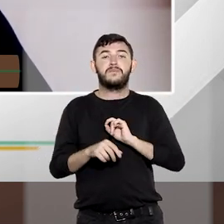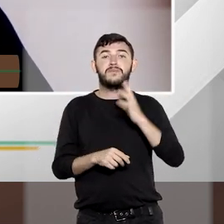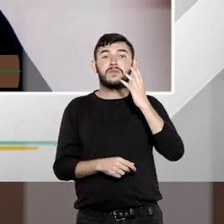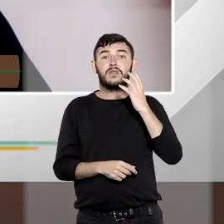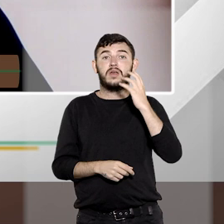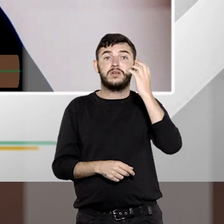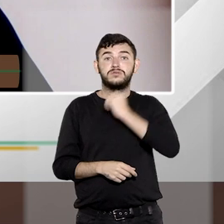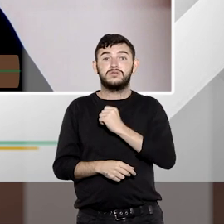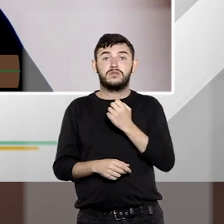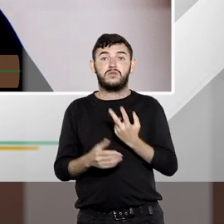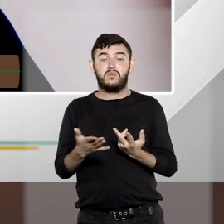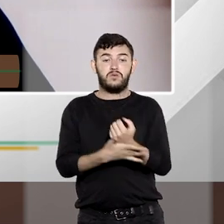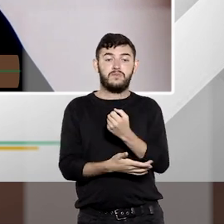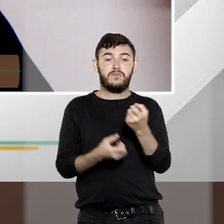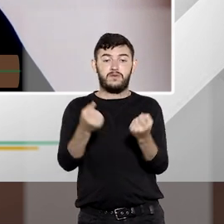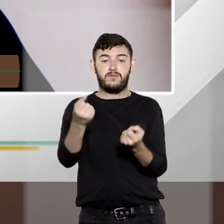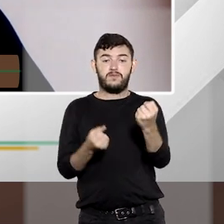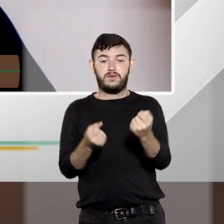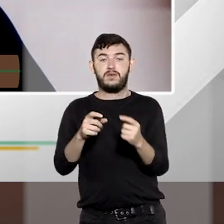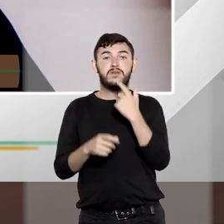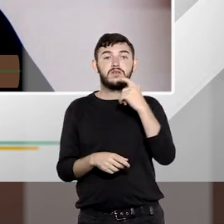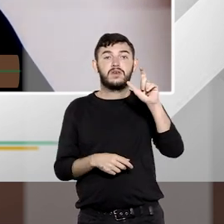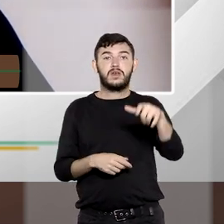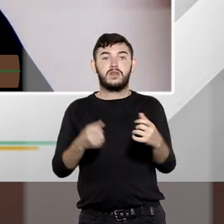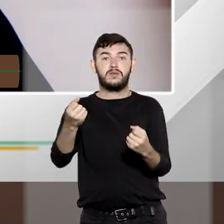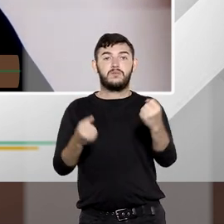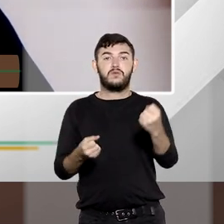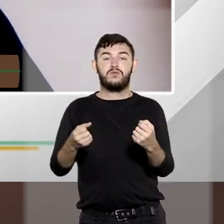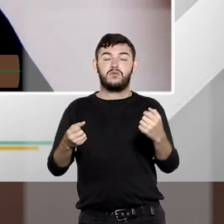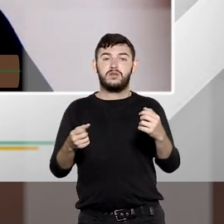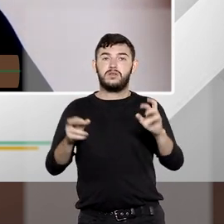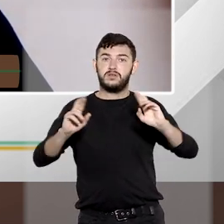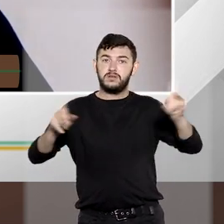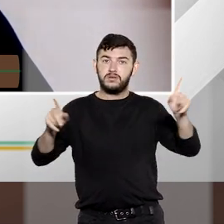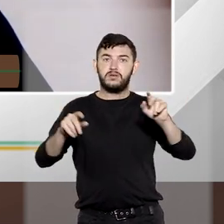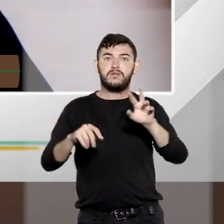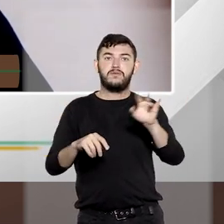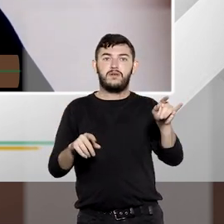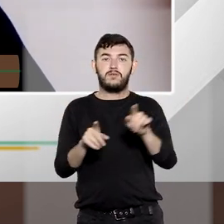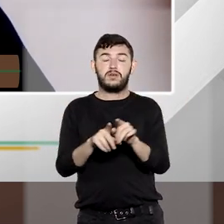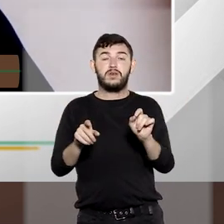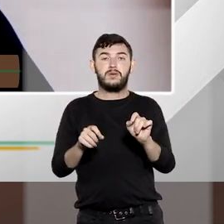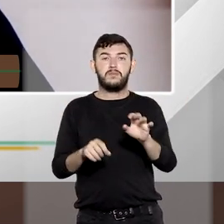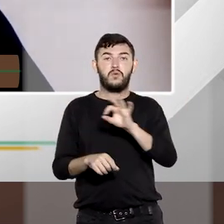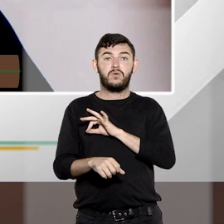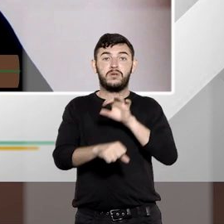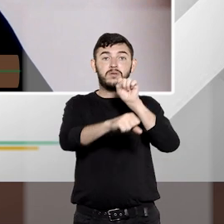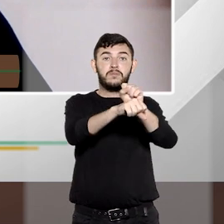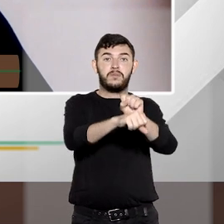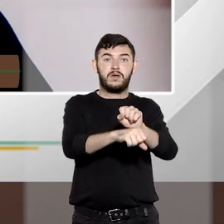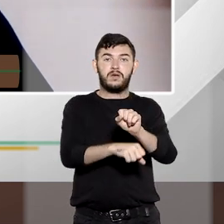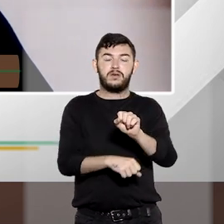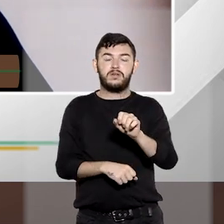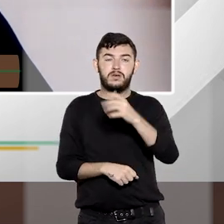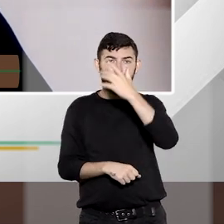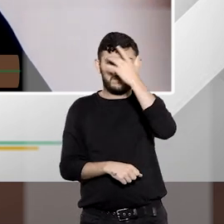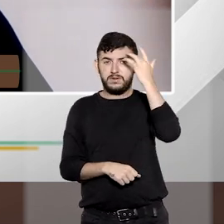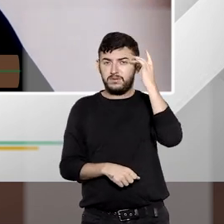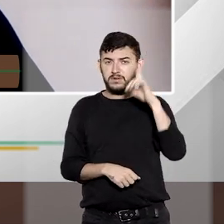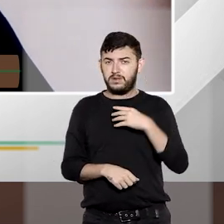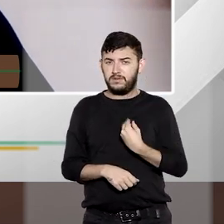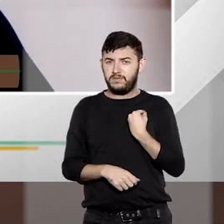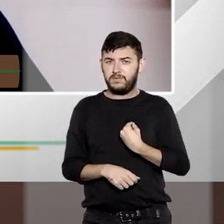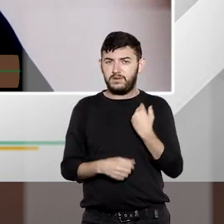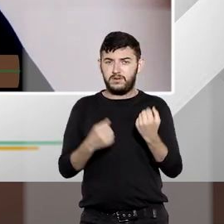habilitação especial. E quando ela for parada ali por alguma blitz, alguma coisa, e ela estar em